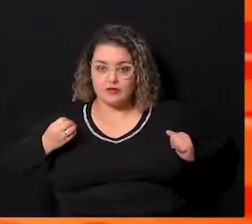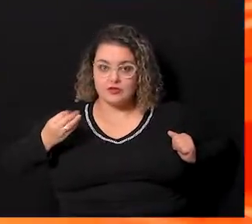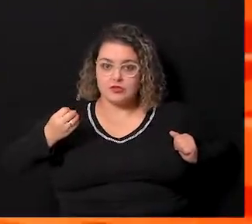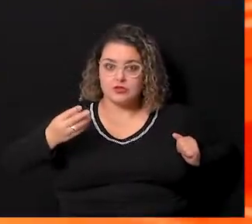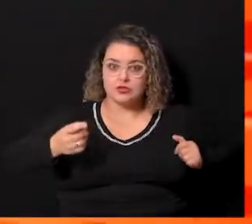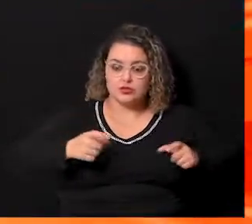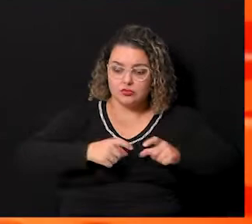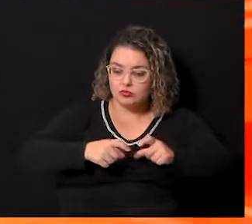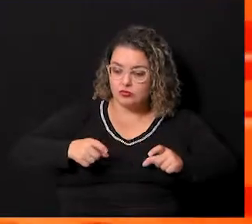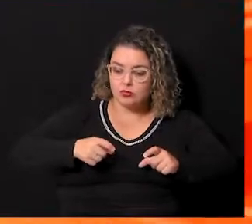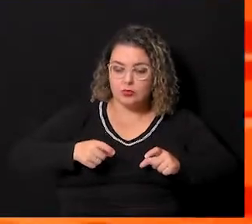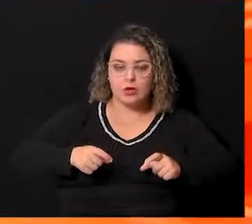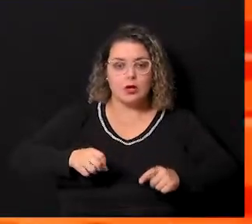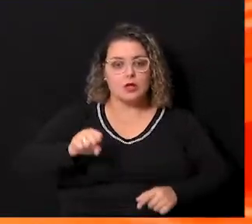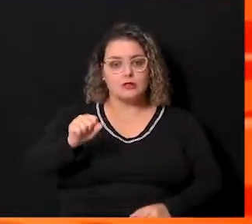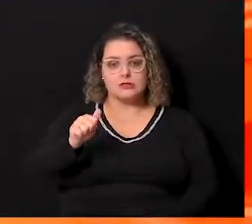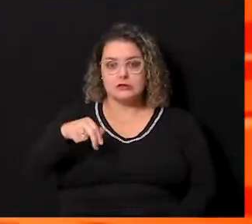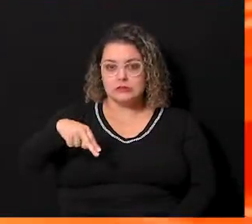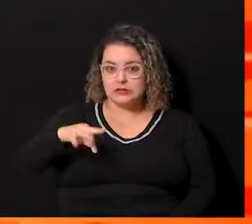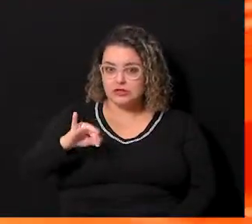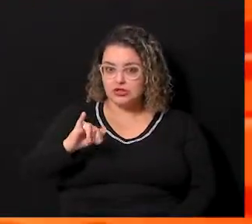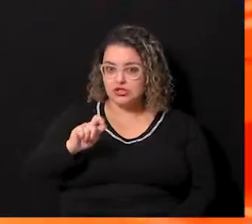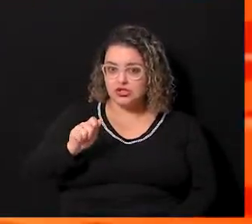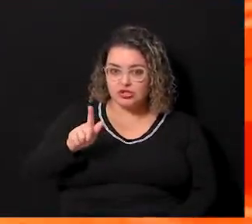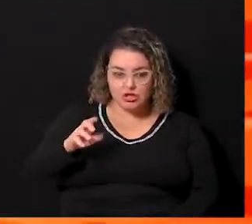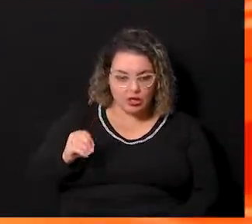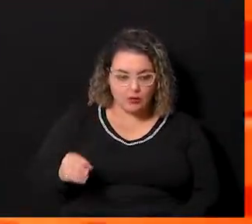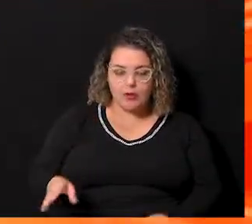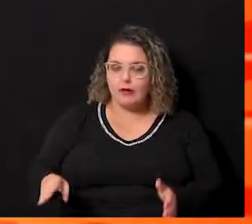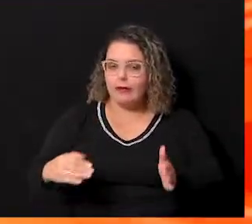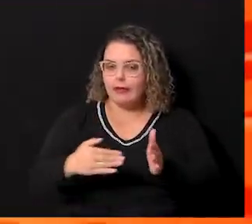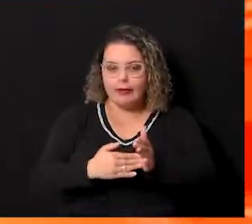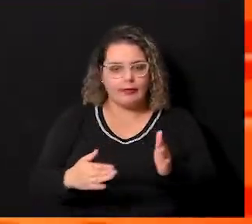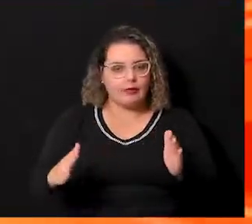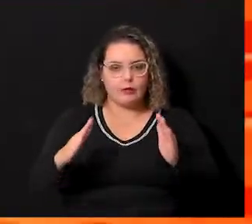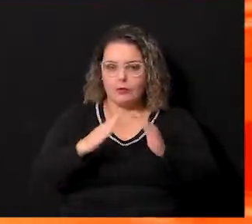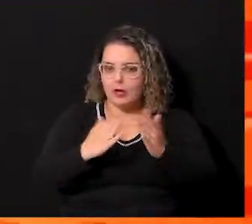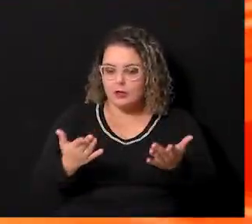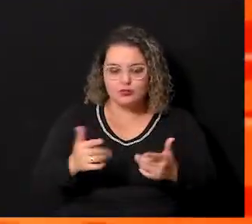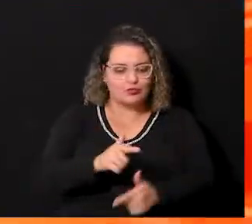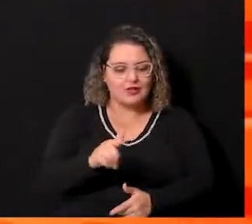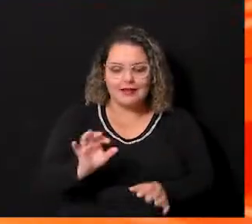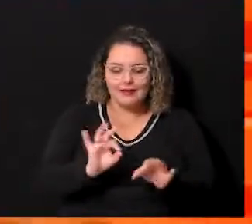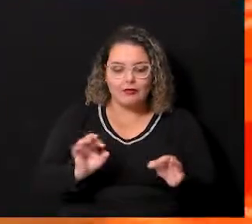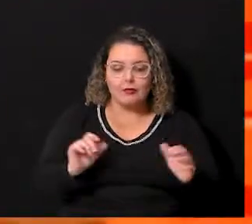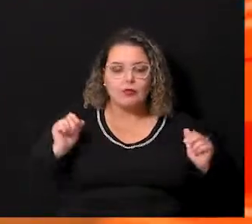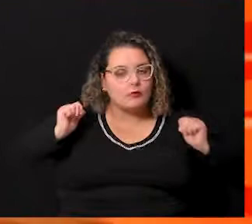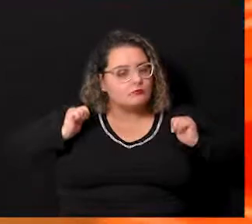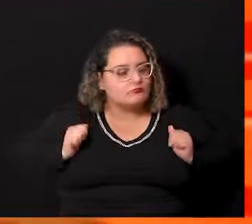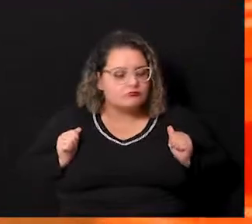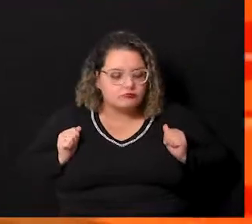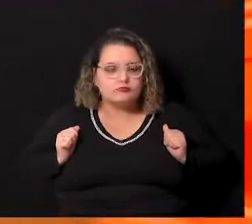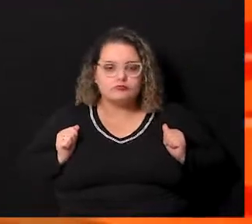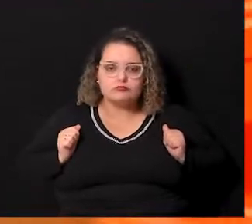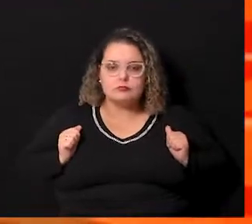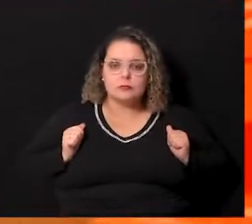costas, uma passagem só de Santiago para minha casa, na mão, eu não tinha mais nada do que isso, aí a história veio forte